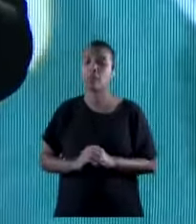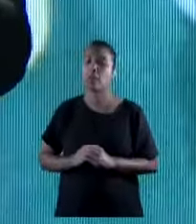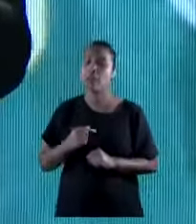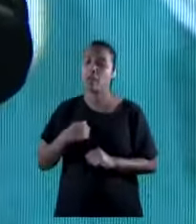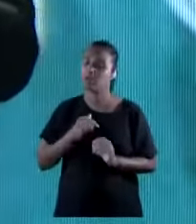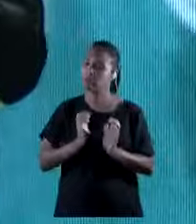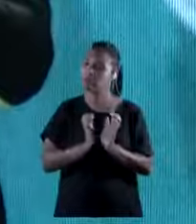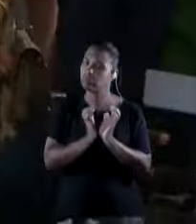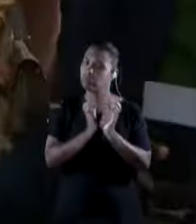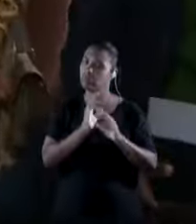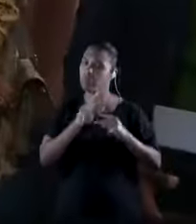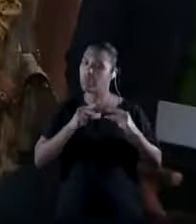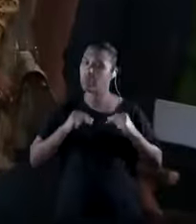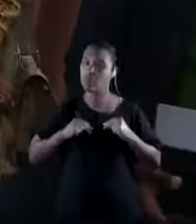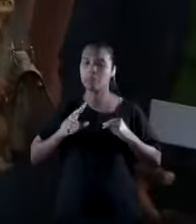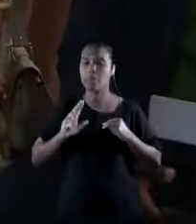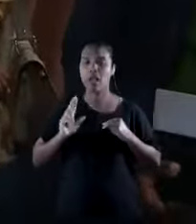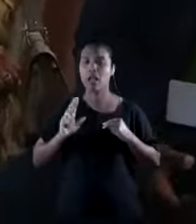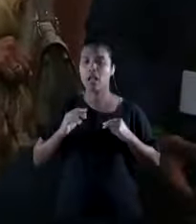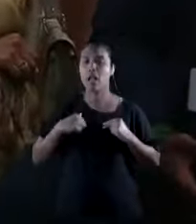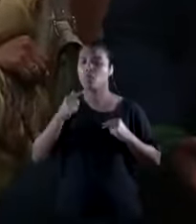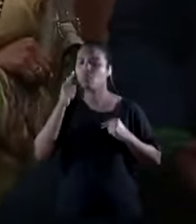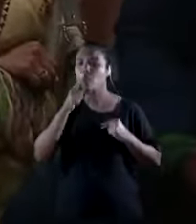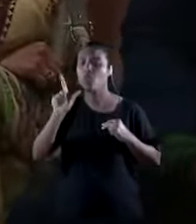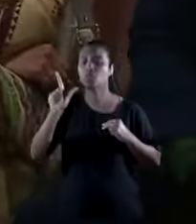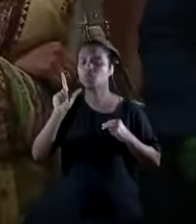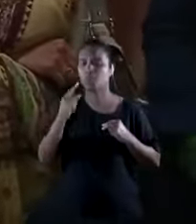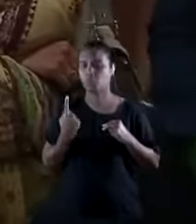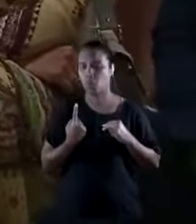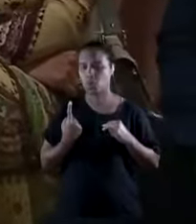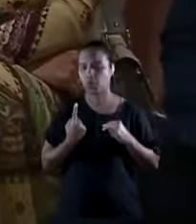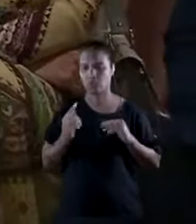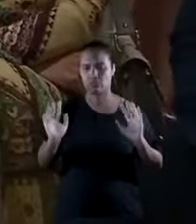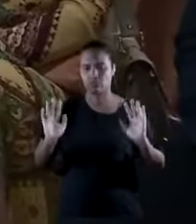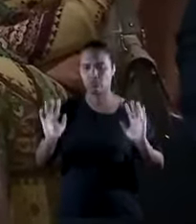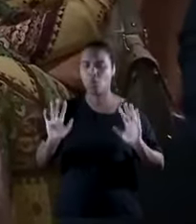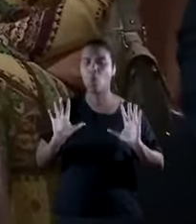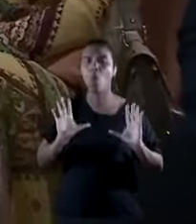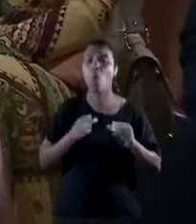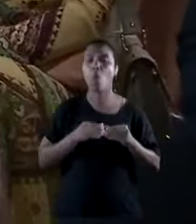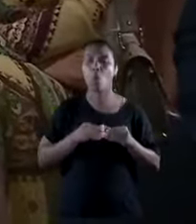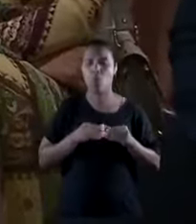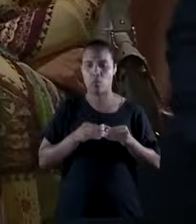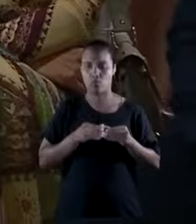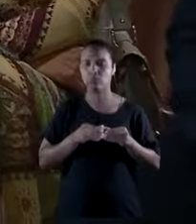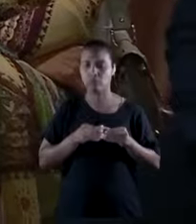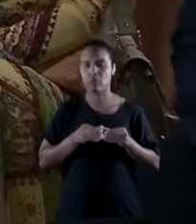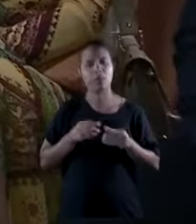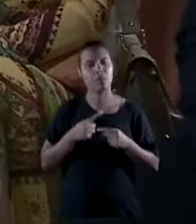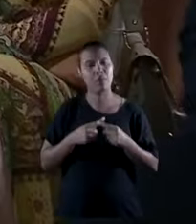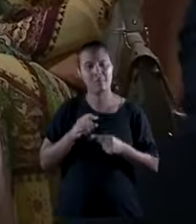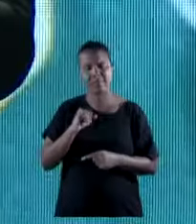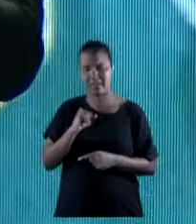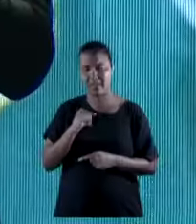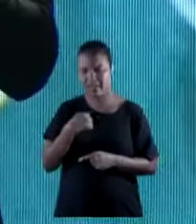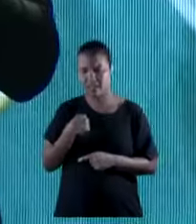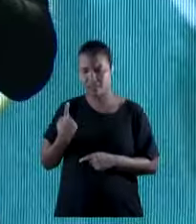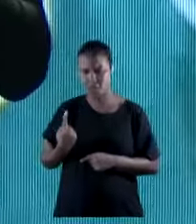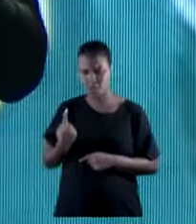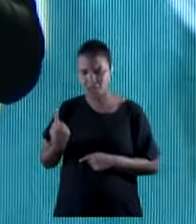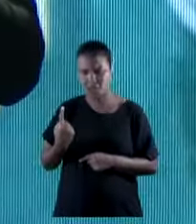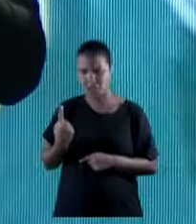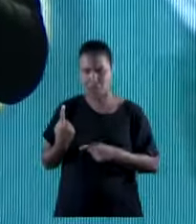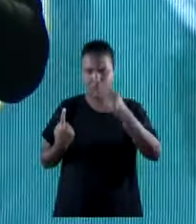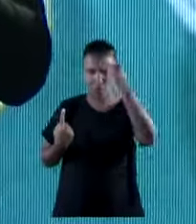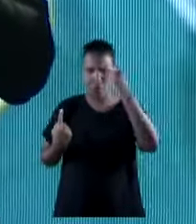falei ano passado. Para mim, eu não sou decisivo. Para mim, é o grupo todo, né? Porque se não fosse eles, eu não estaria aqui em